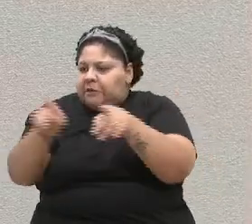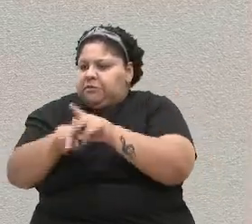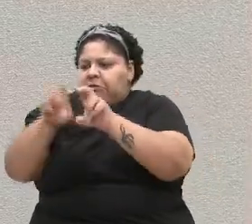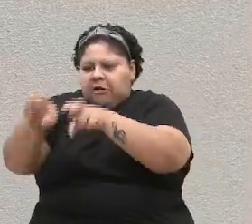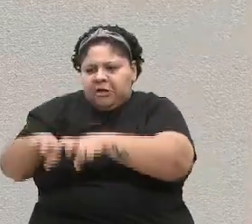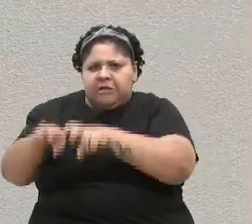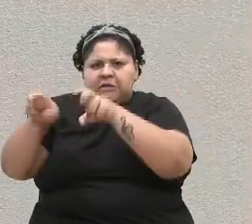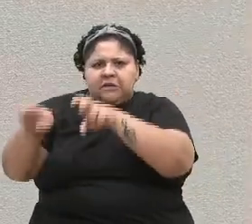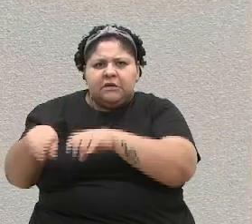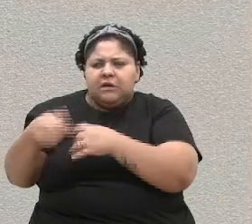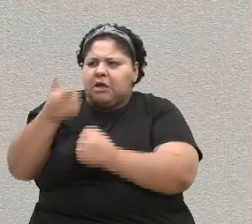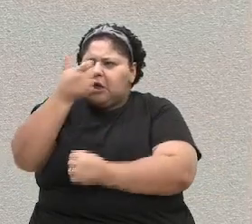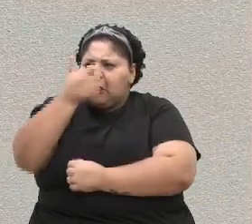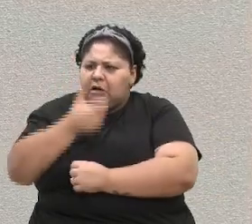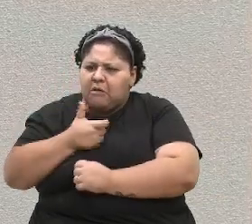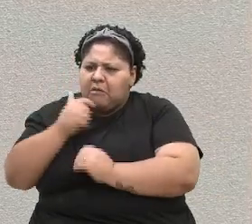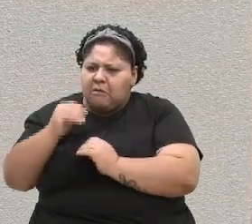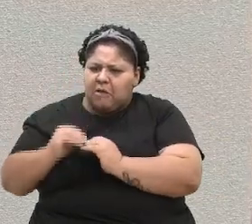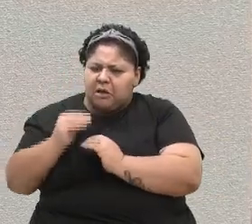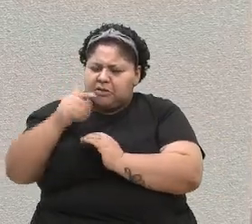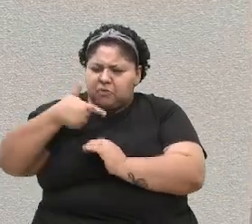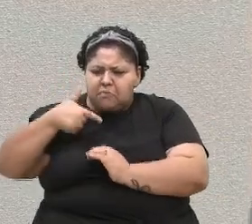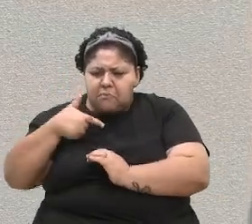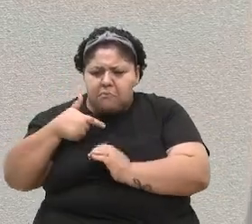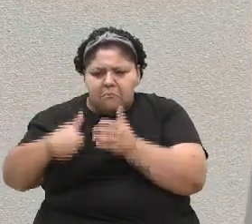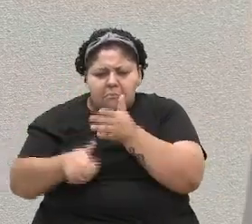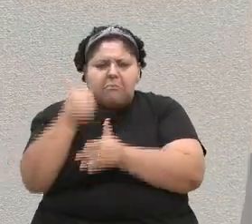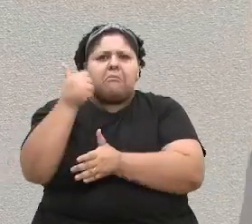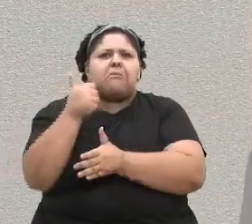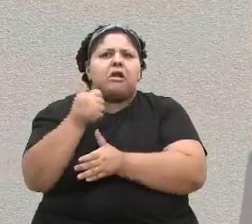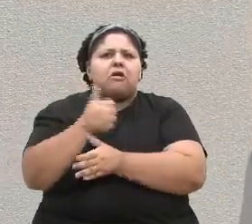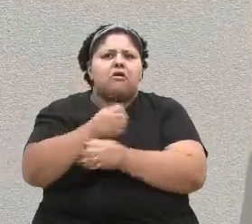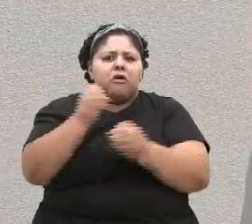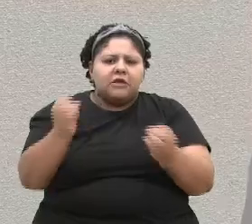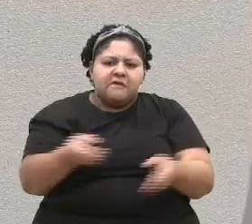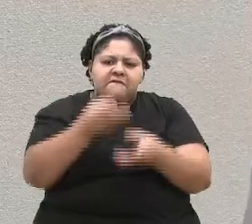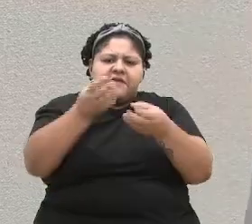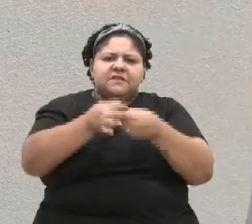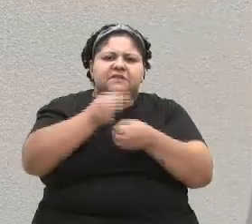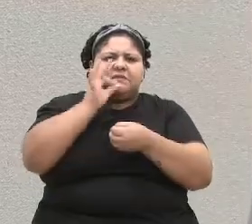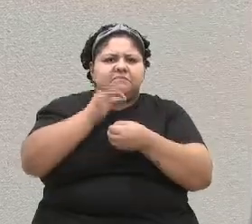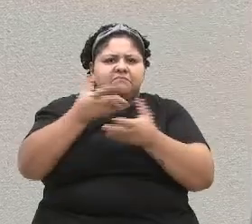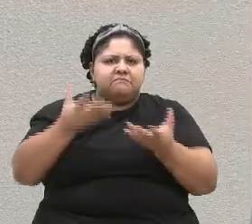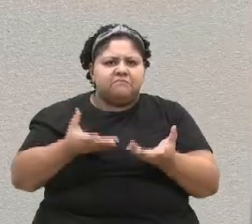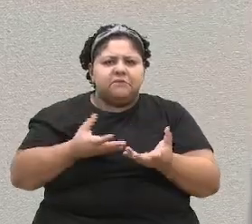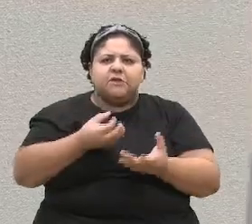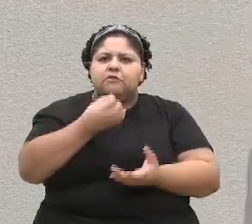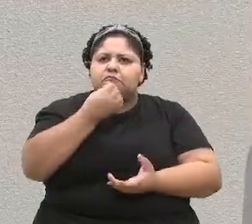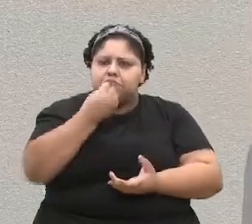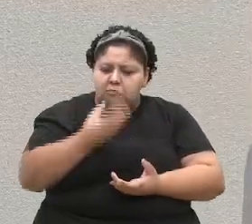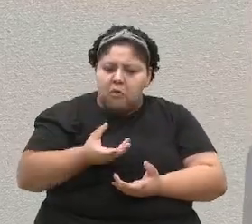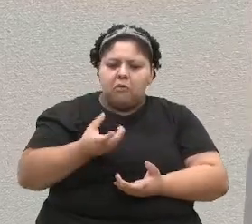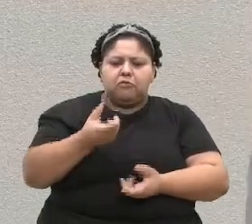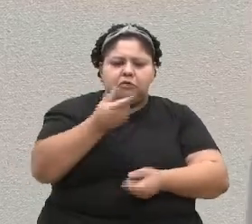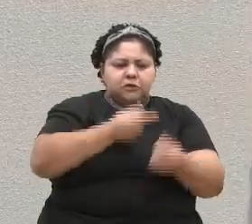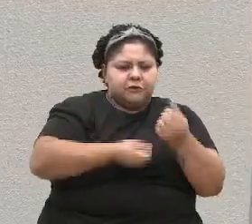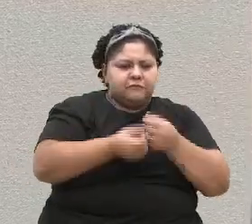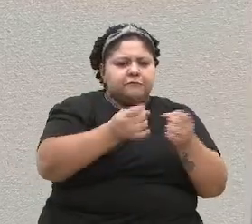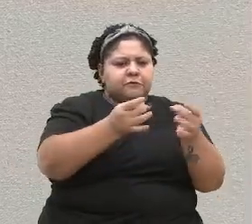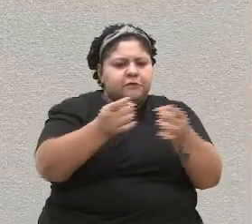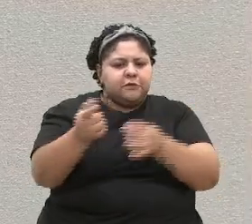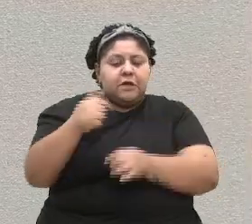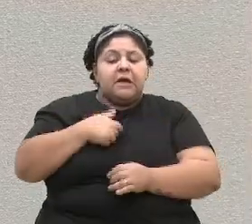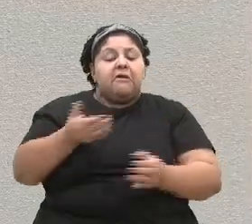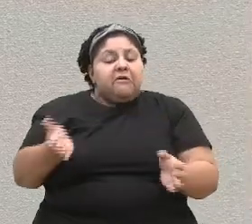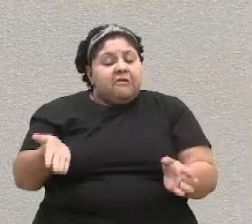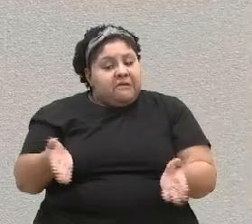me parece ser, o mais bem sucedido da Festa da Uva. bons negócios, boas vendas. Eu sou um